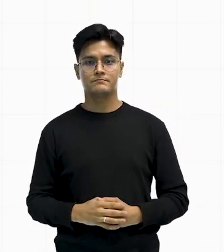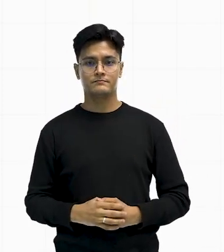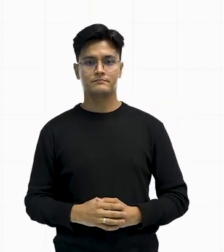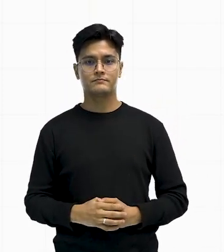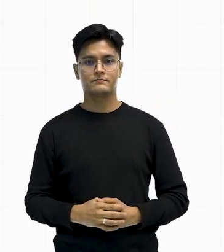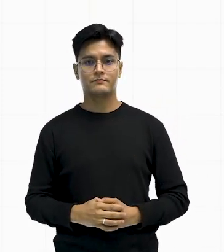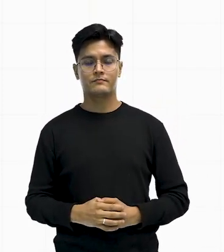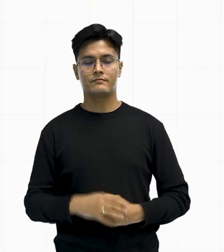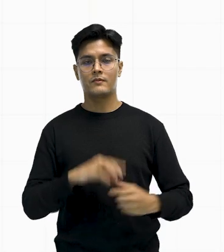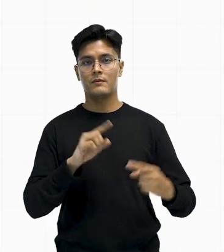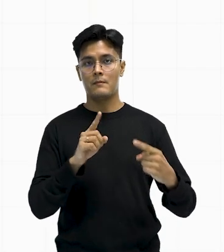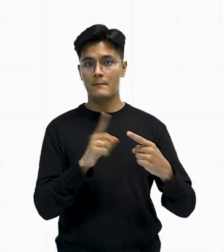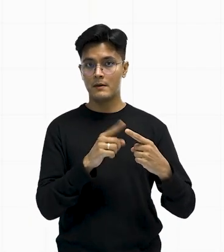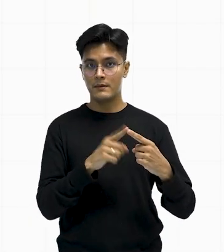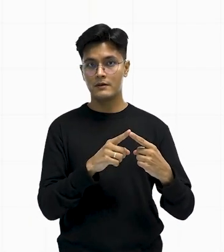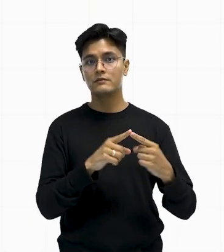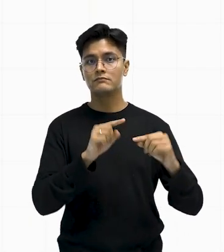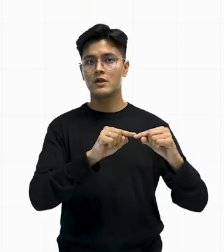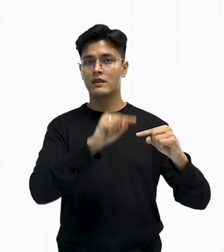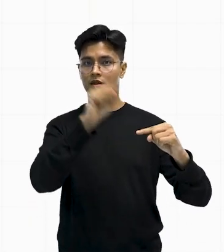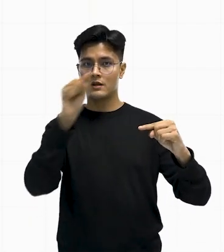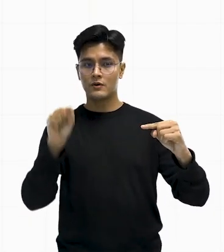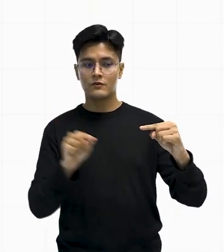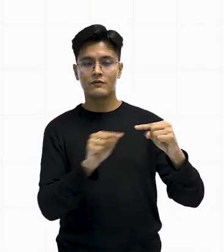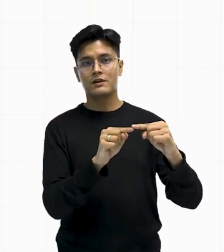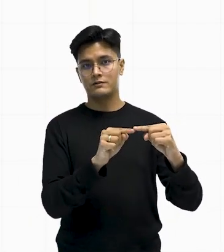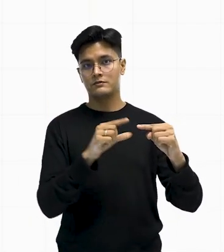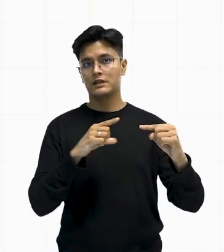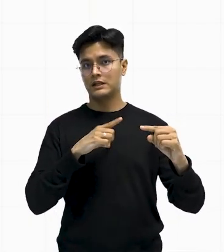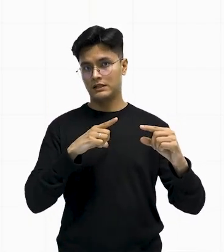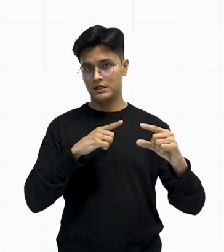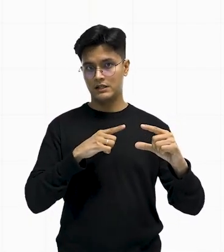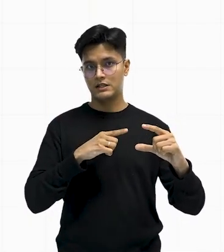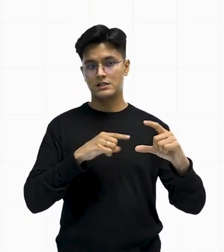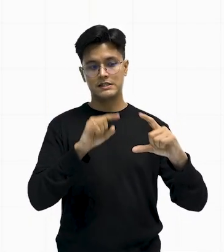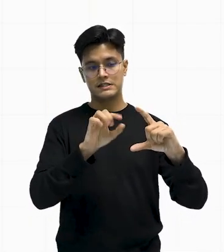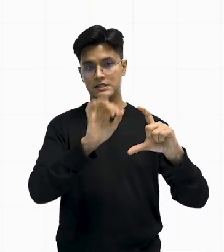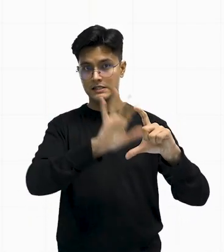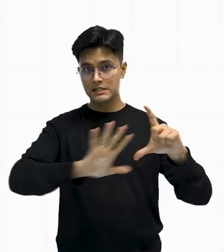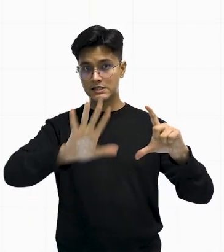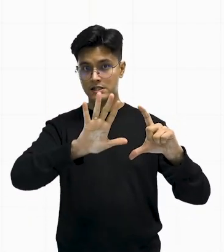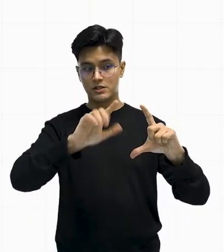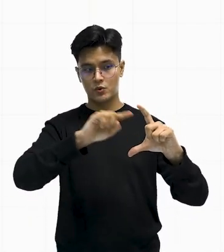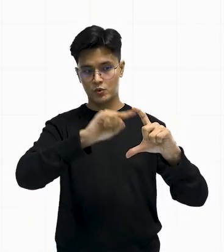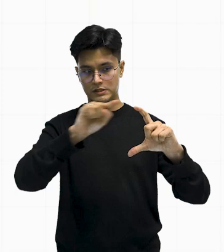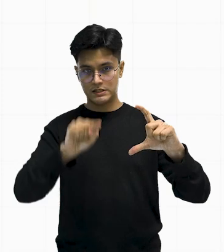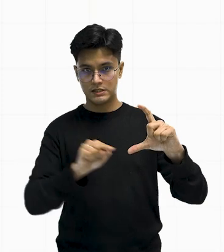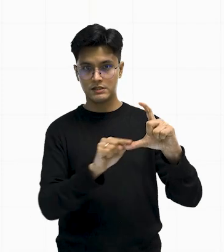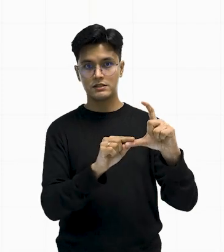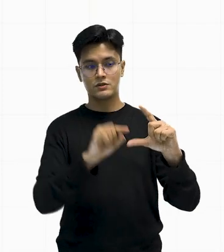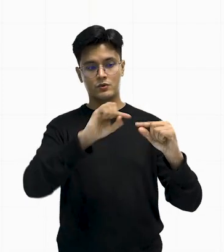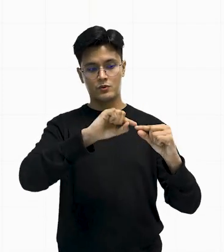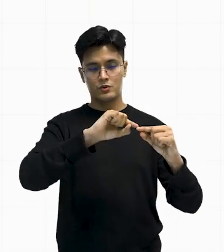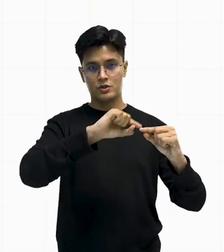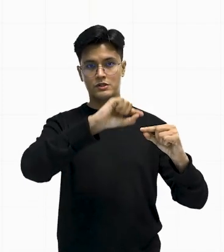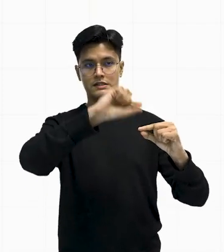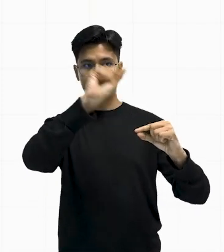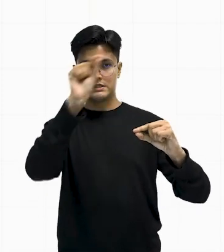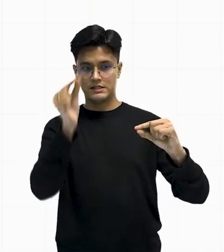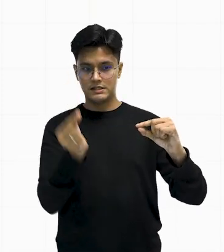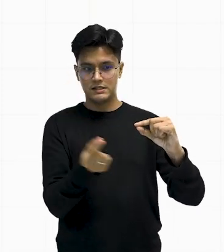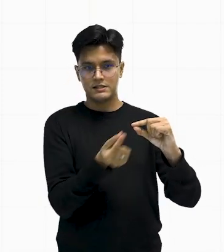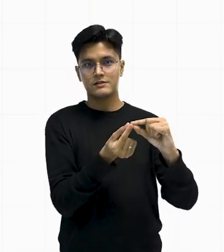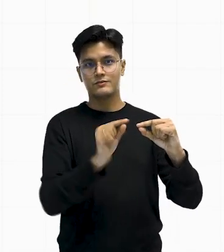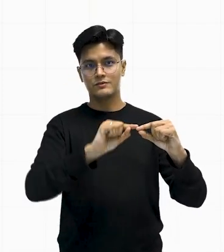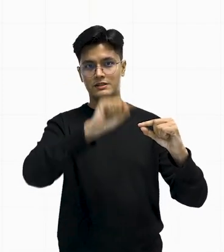a circunferência, ela é o contorno de um círculo, ou seja, é quando você dá, aí no caso, tá, uma